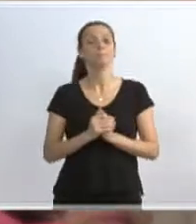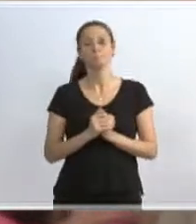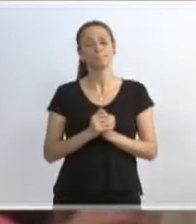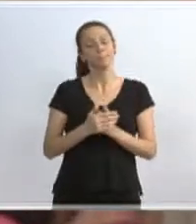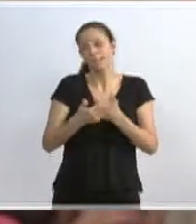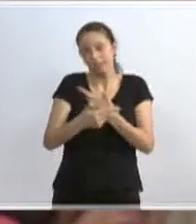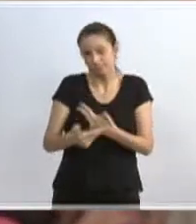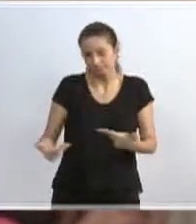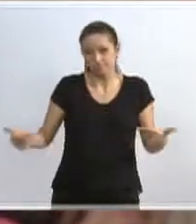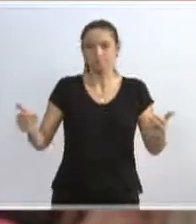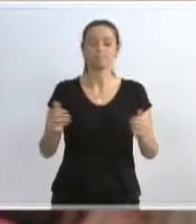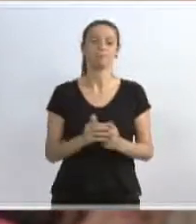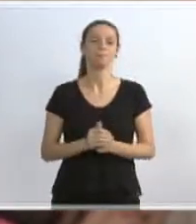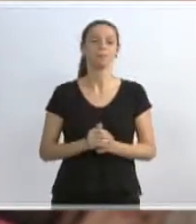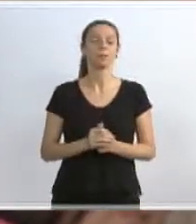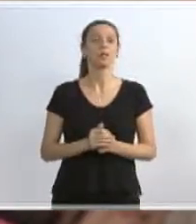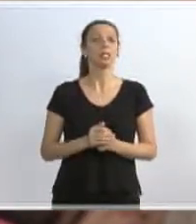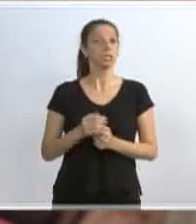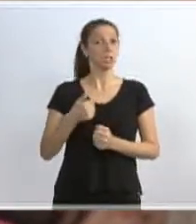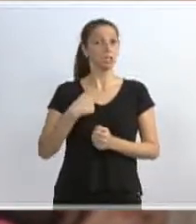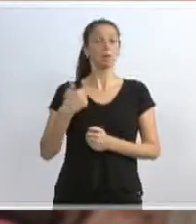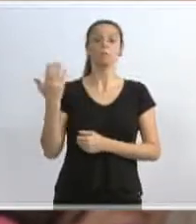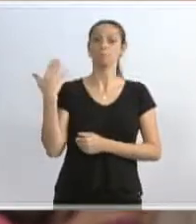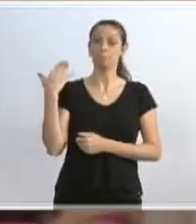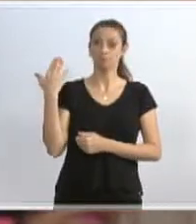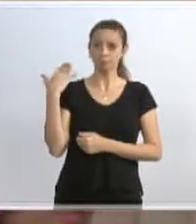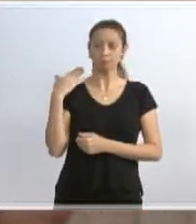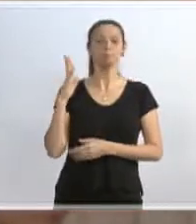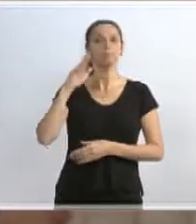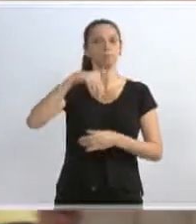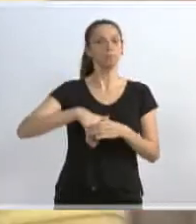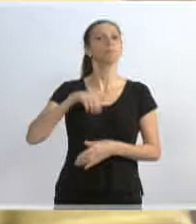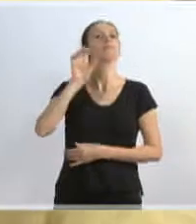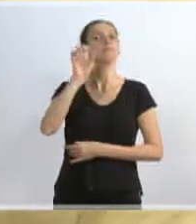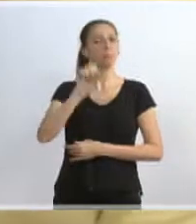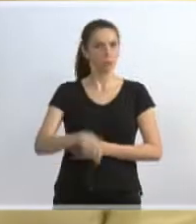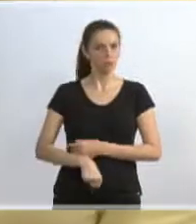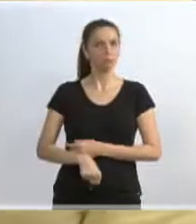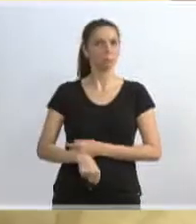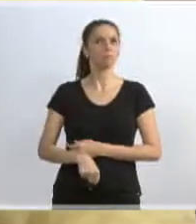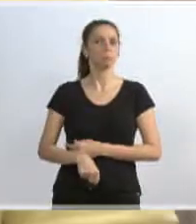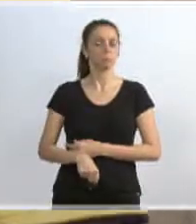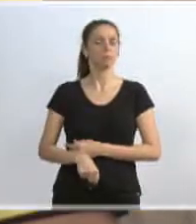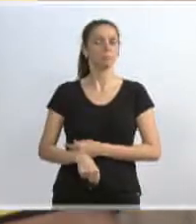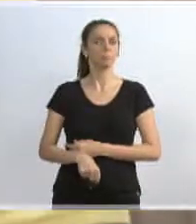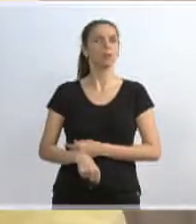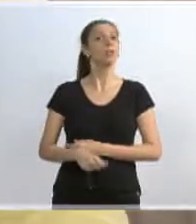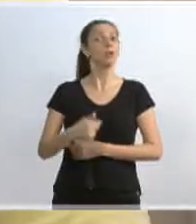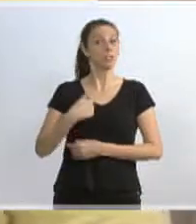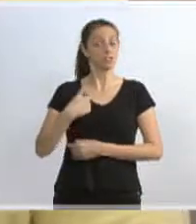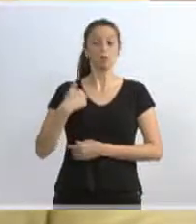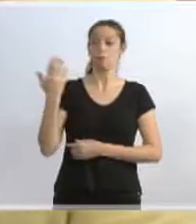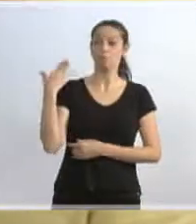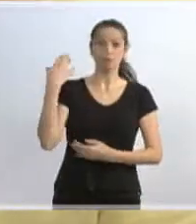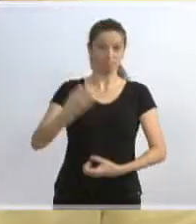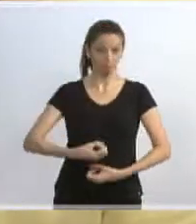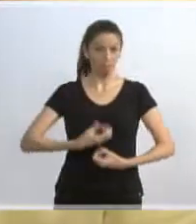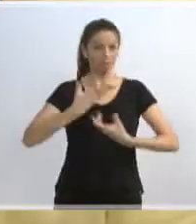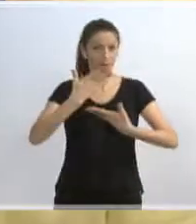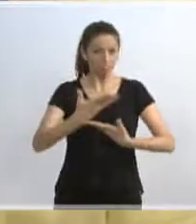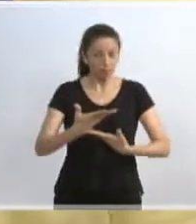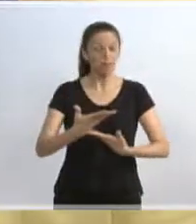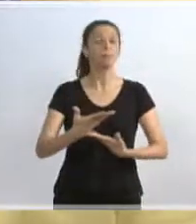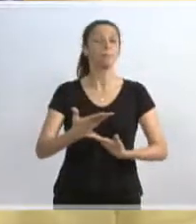diante. Sem dúvida, eu votei sim ao projeto, jamais neguei. E toda a minha manifestação tem